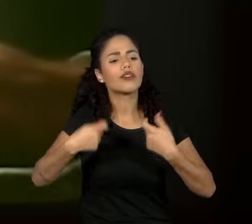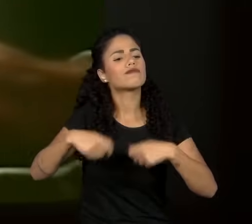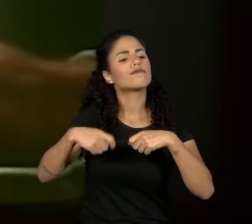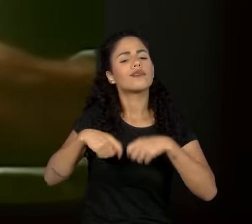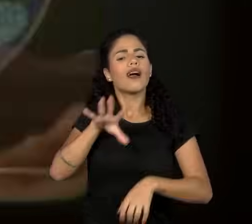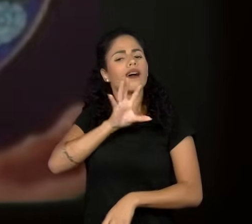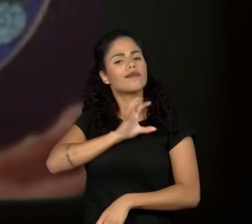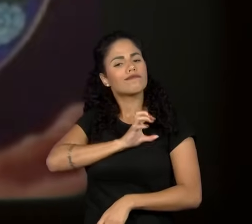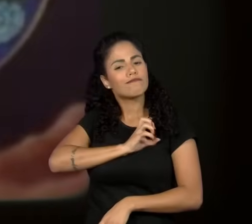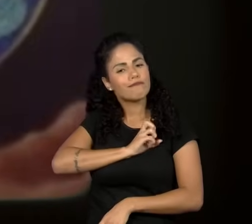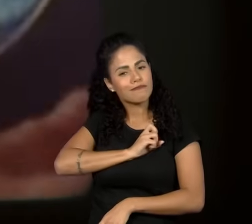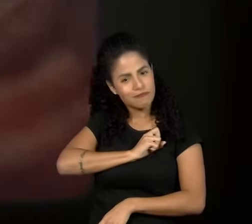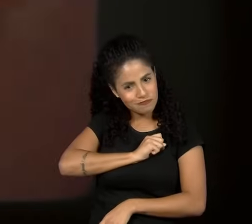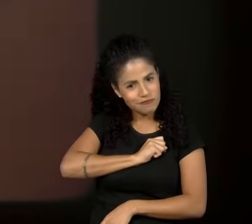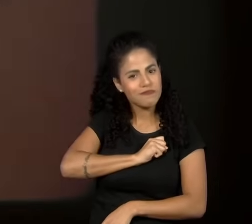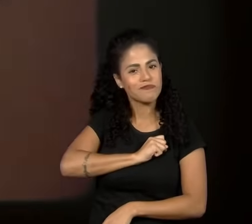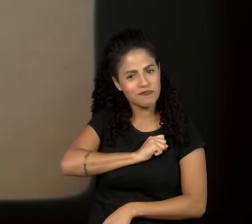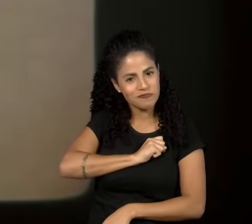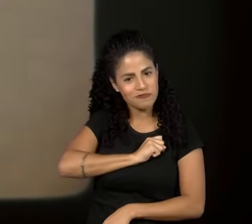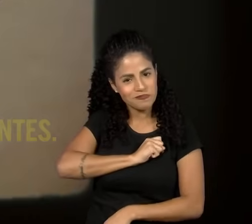so dearly.